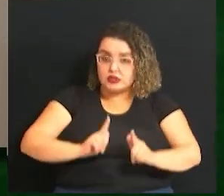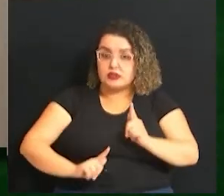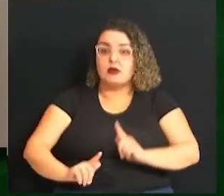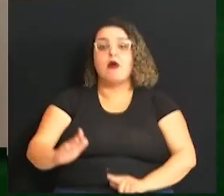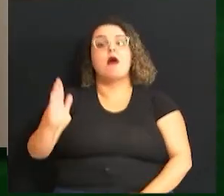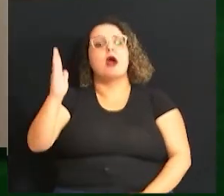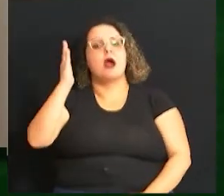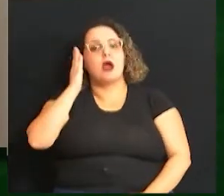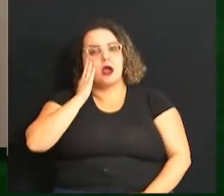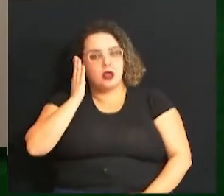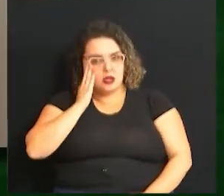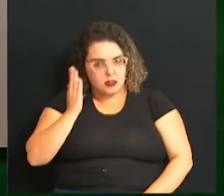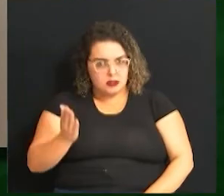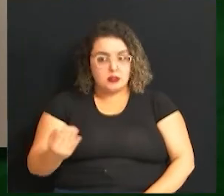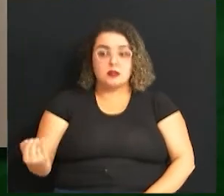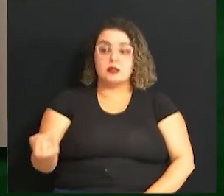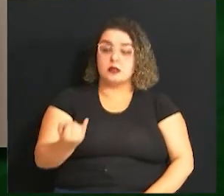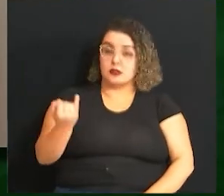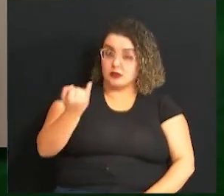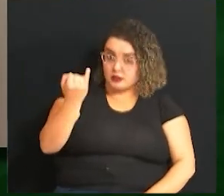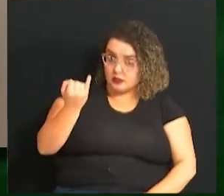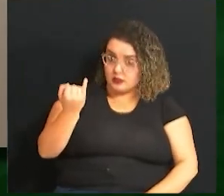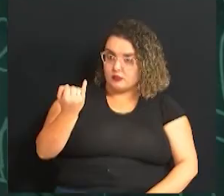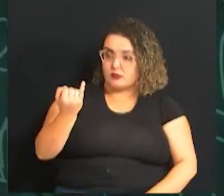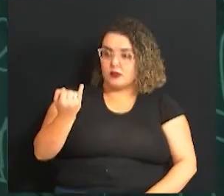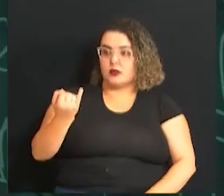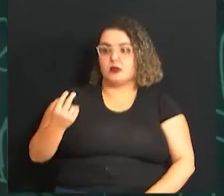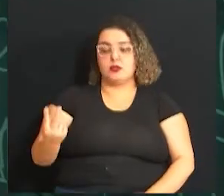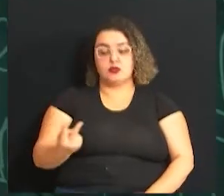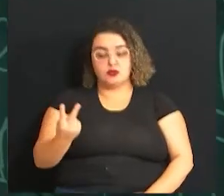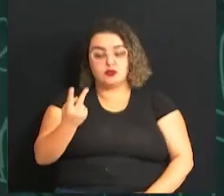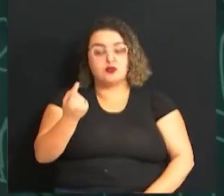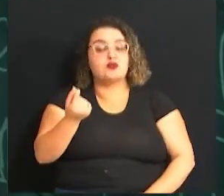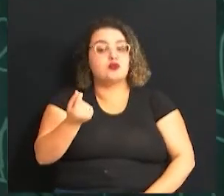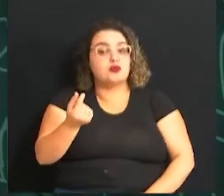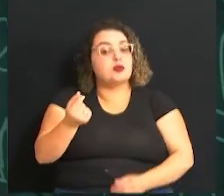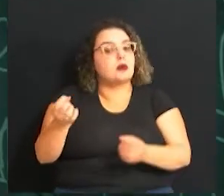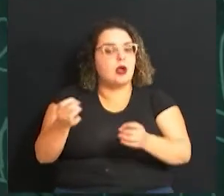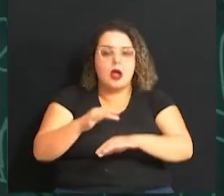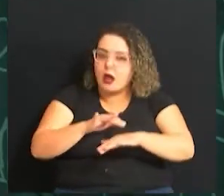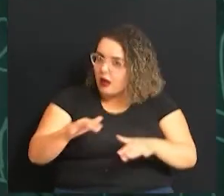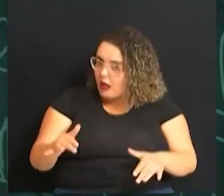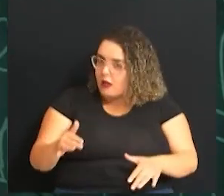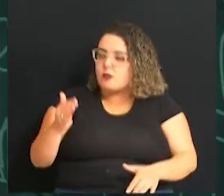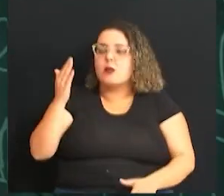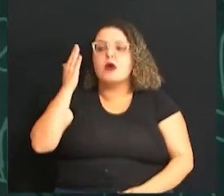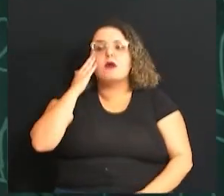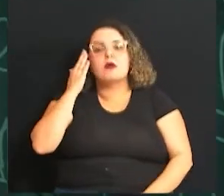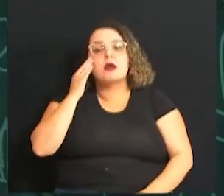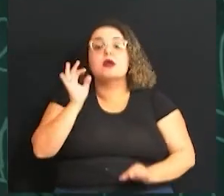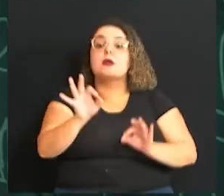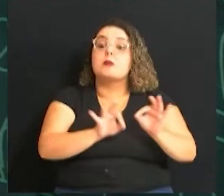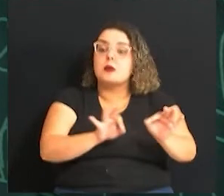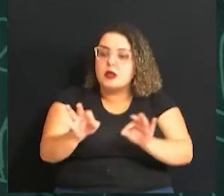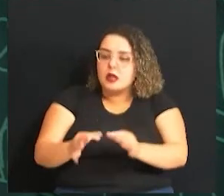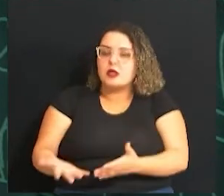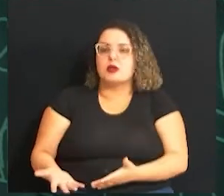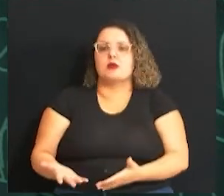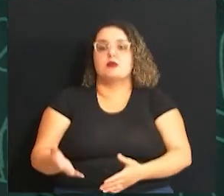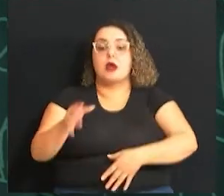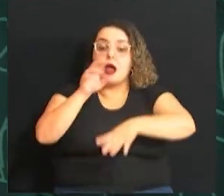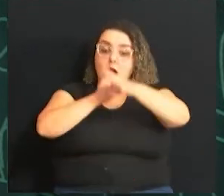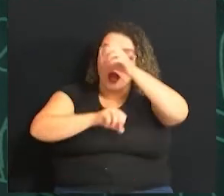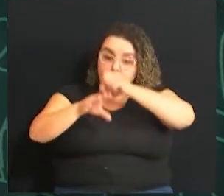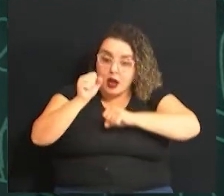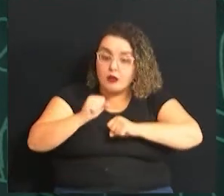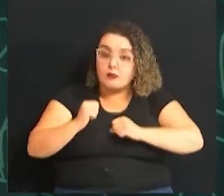gerencia que ela vai entender que aquilo tem valor, que ela vai entender que o dinheiro acaba, que ela vai entender que ela precisa planejar, que